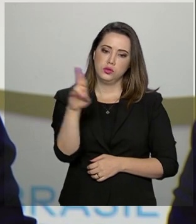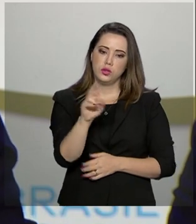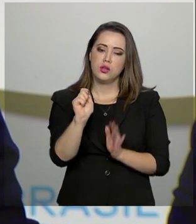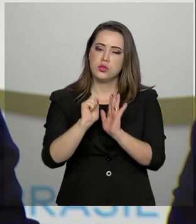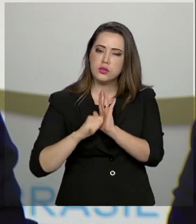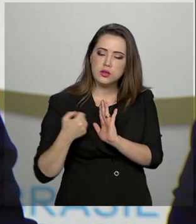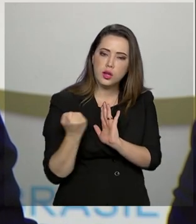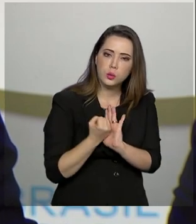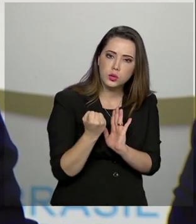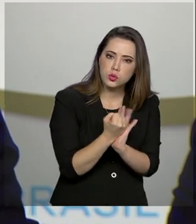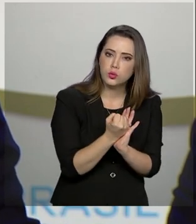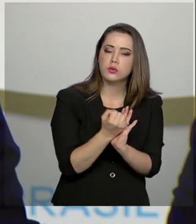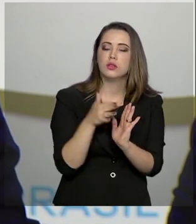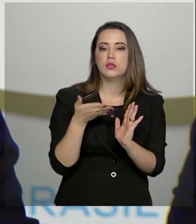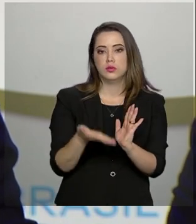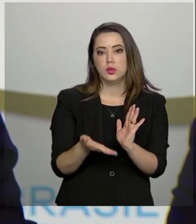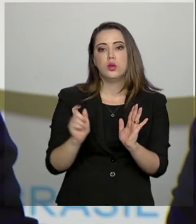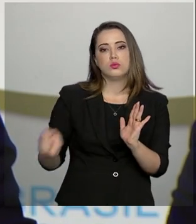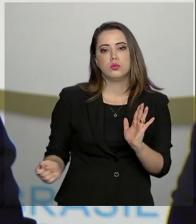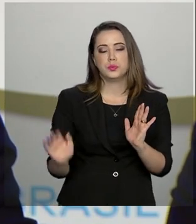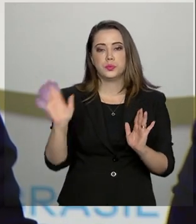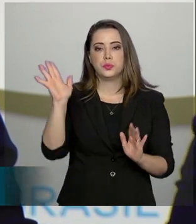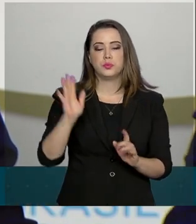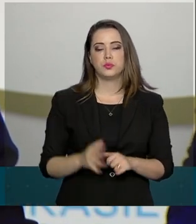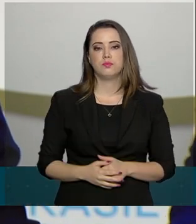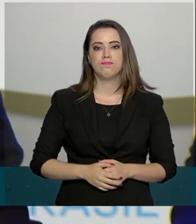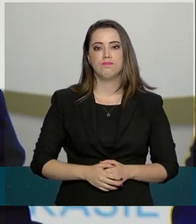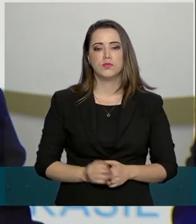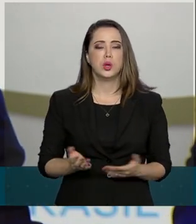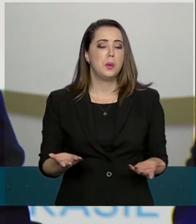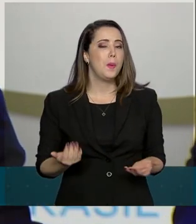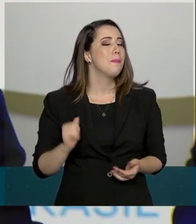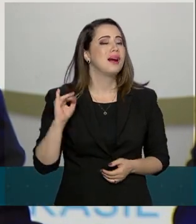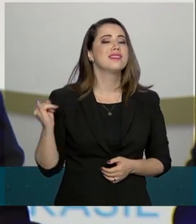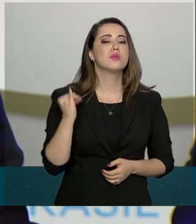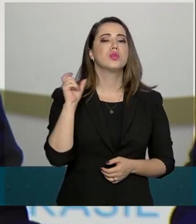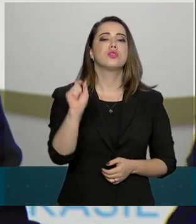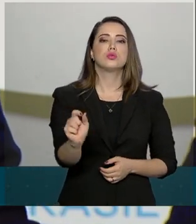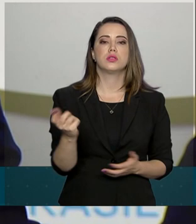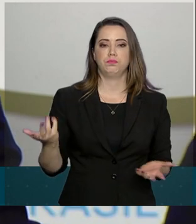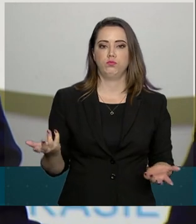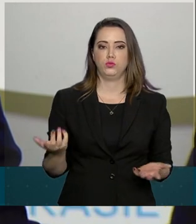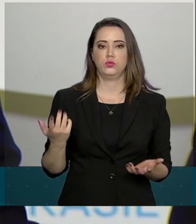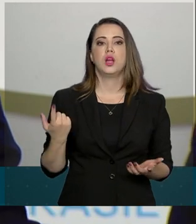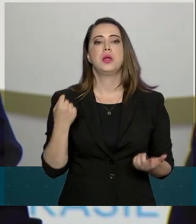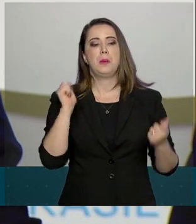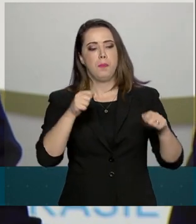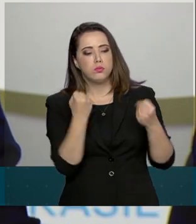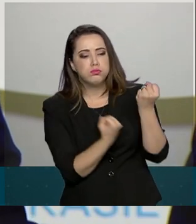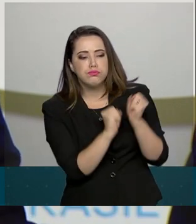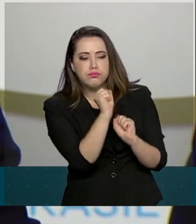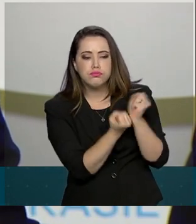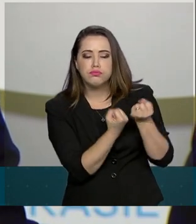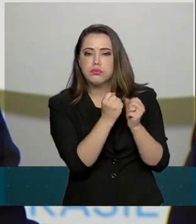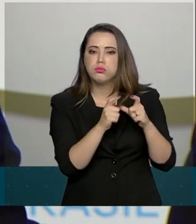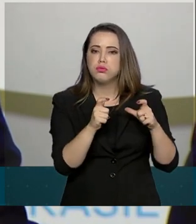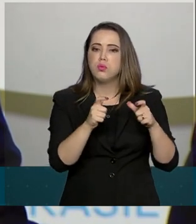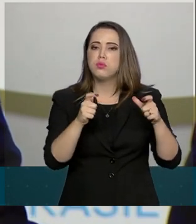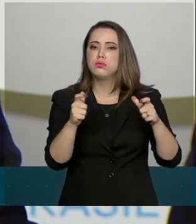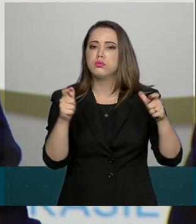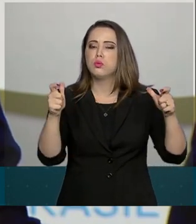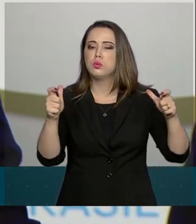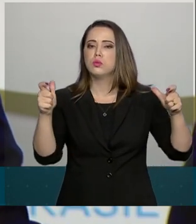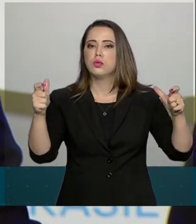assinatura em leilões. Mais importante do que isso é que a produção vai aumentar, os royalties vão